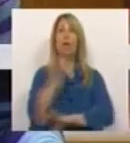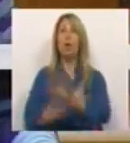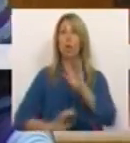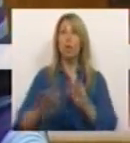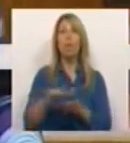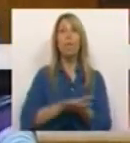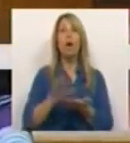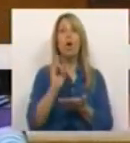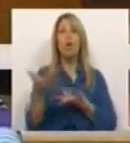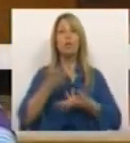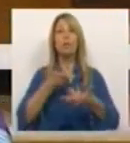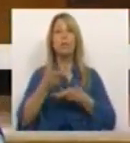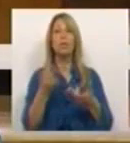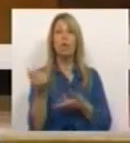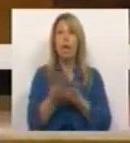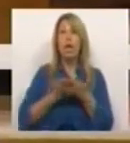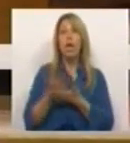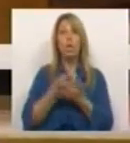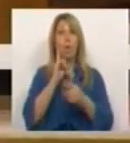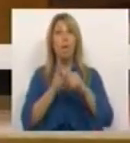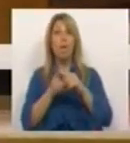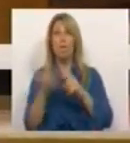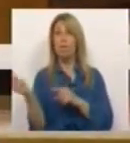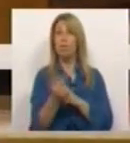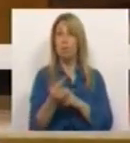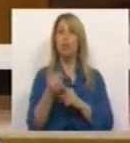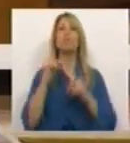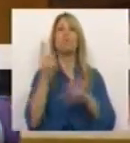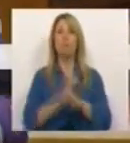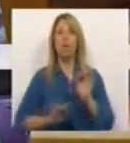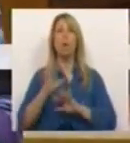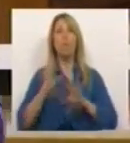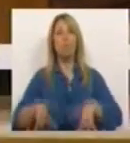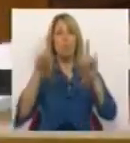Europa assente nas relações económicas mutuamente vantajosas, uma Europa de progresso e de paz.